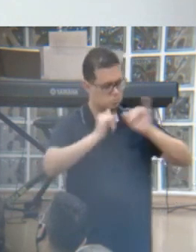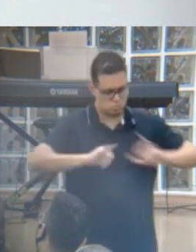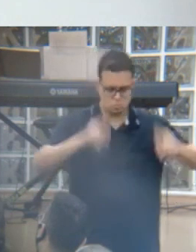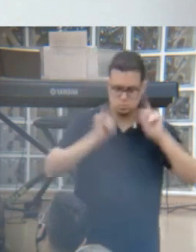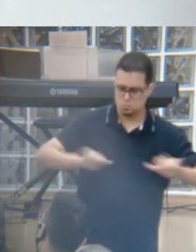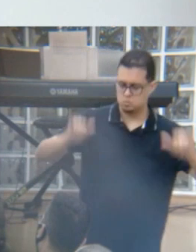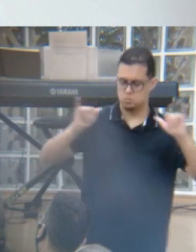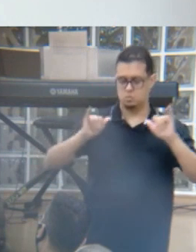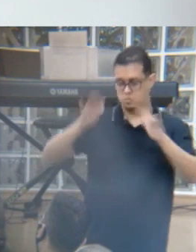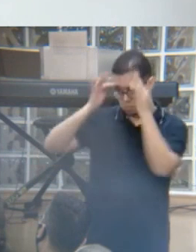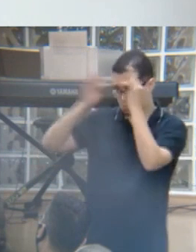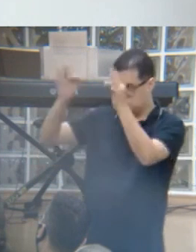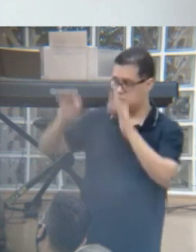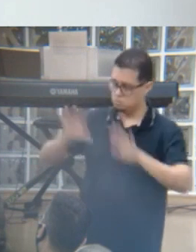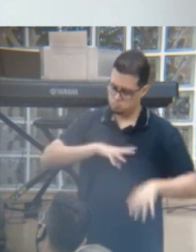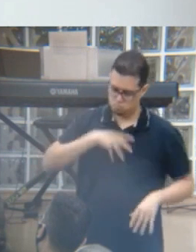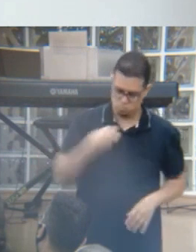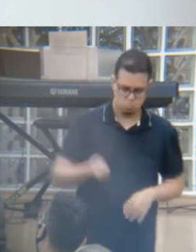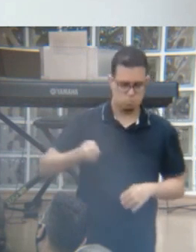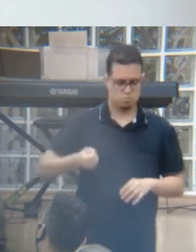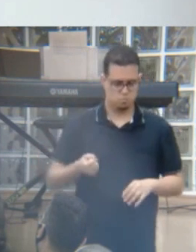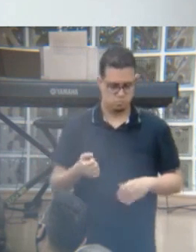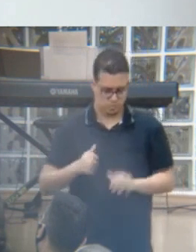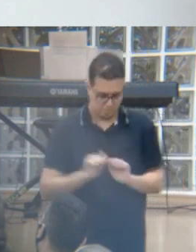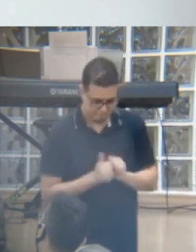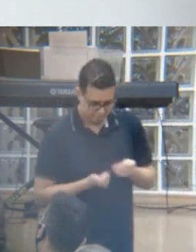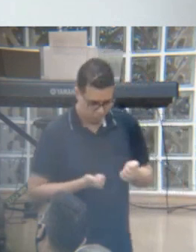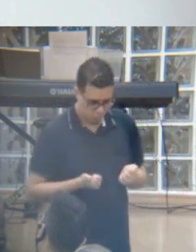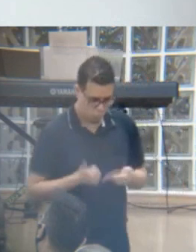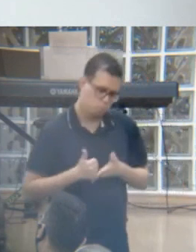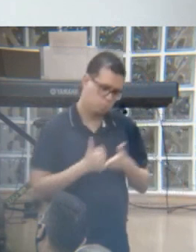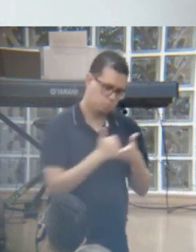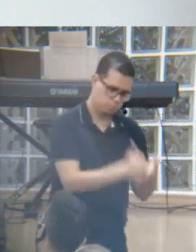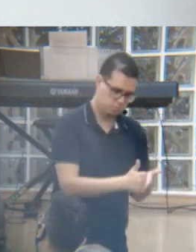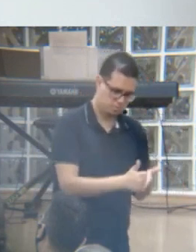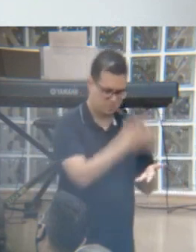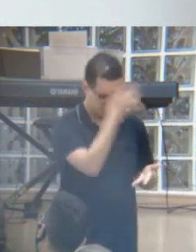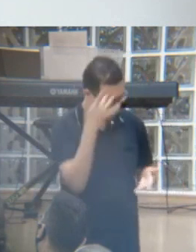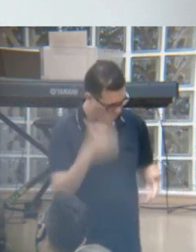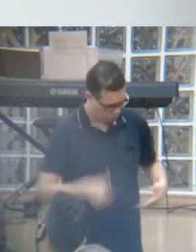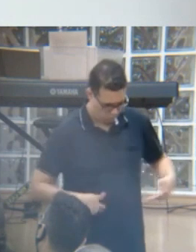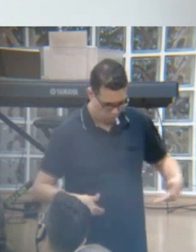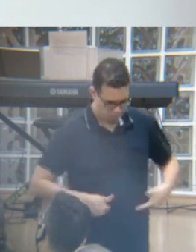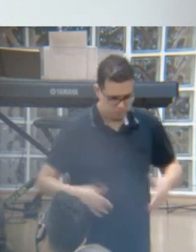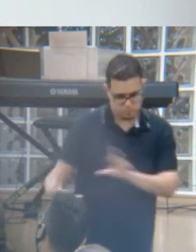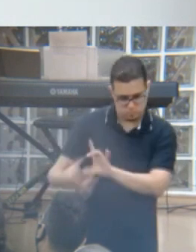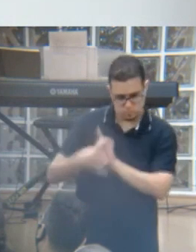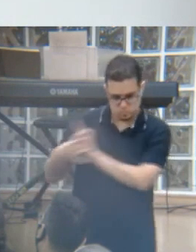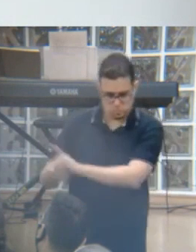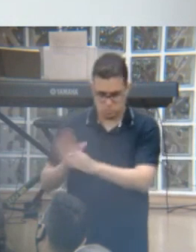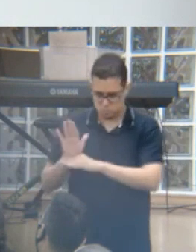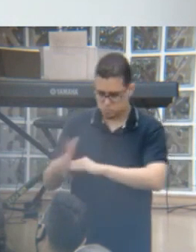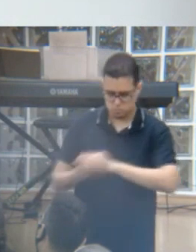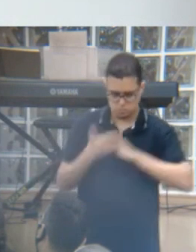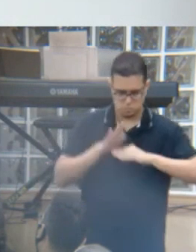palavra. Devemos levar pão ao faminto, nos unirmos para nos ajudar mutuamente uns aos